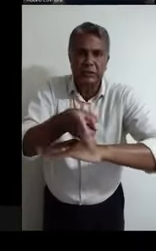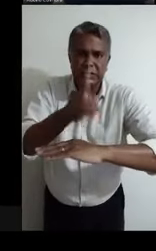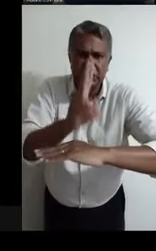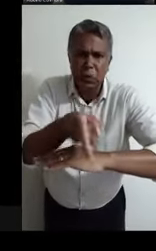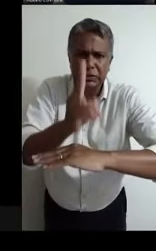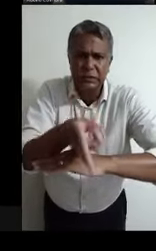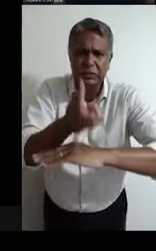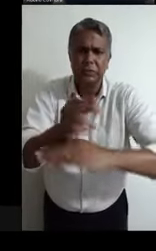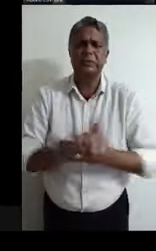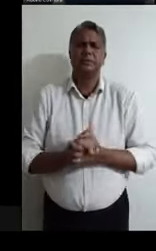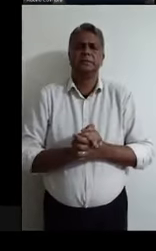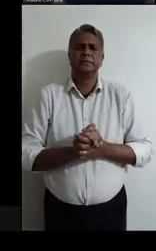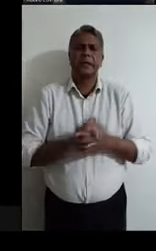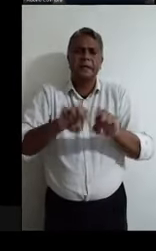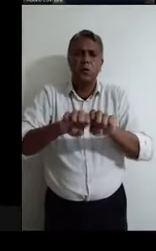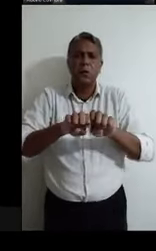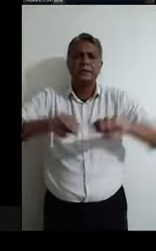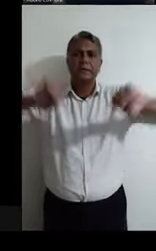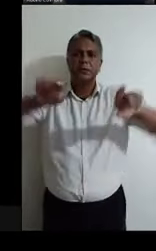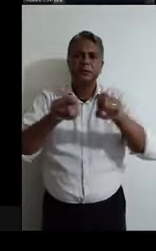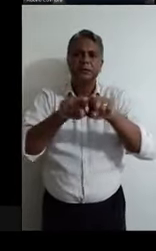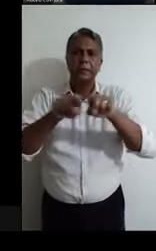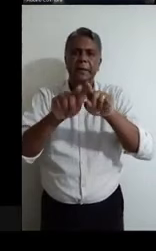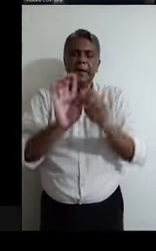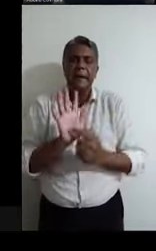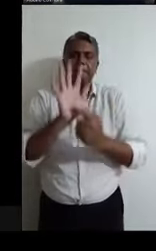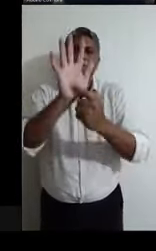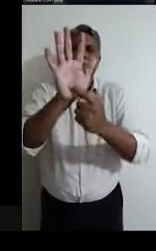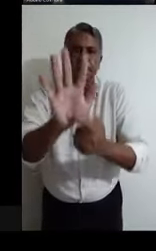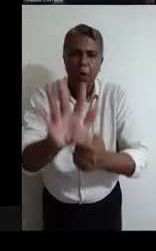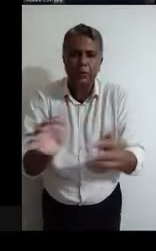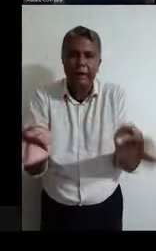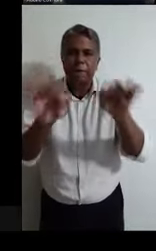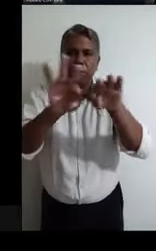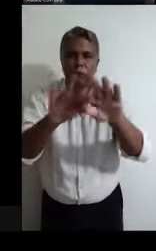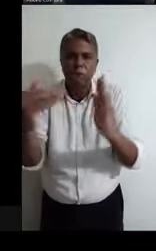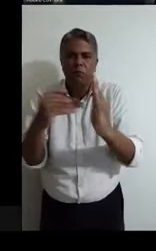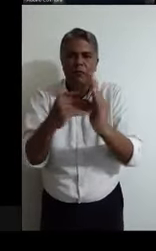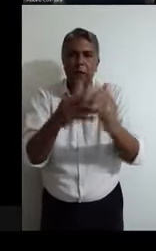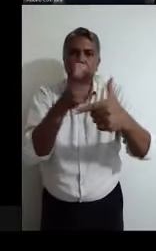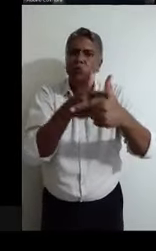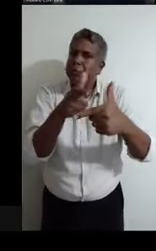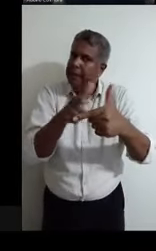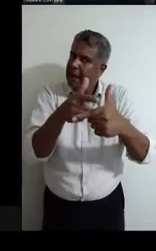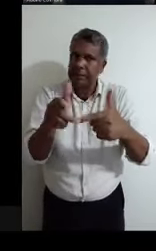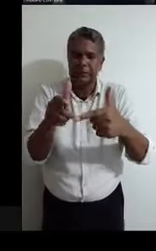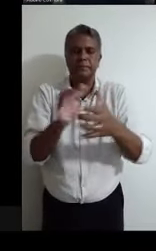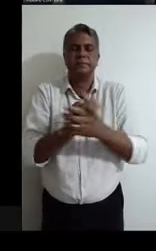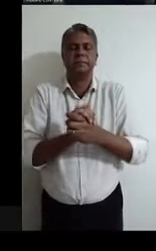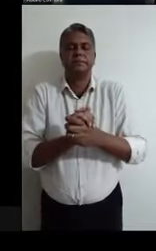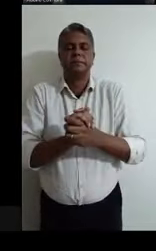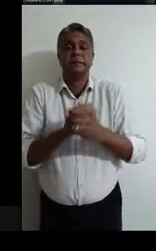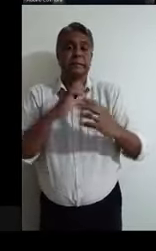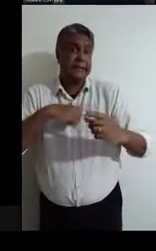Essa equação também ela é expressa em função da posição final, em alguns problemas, e ela tem esse